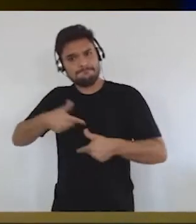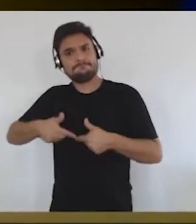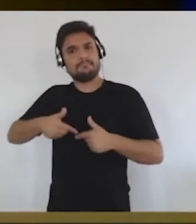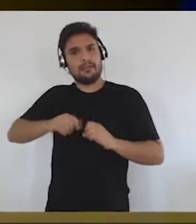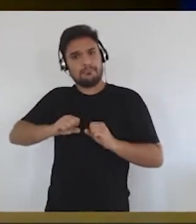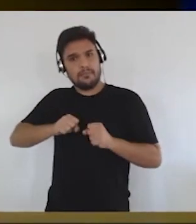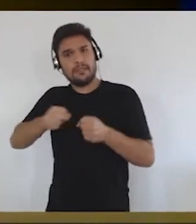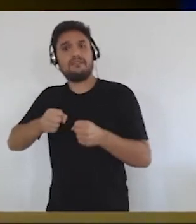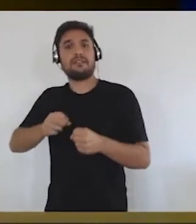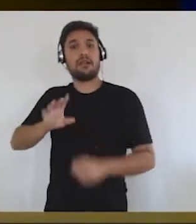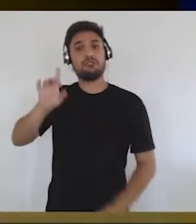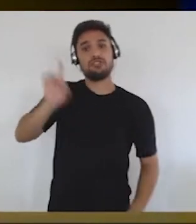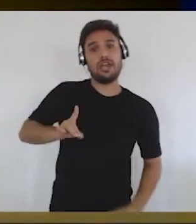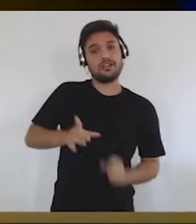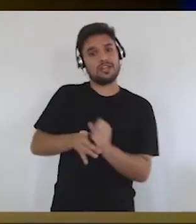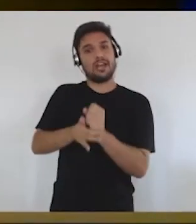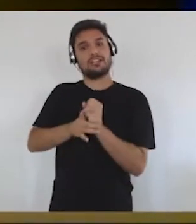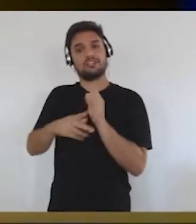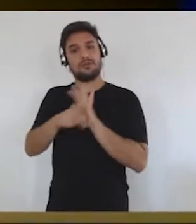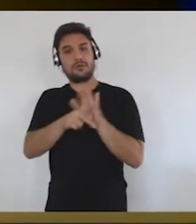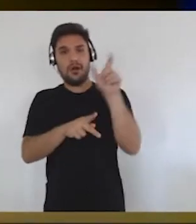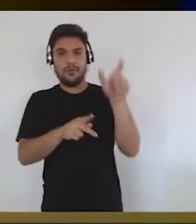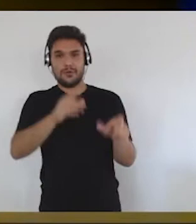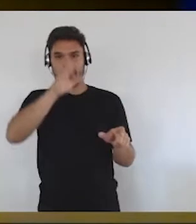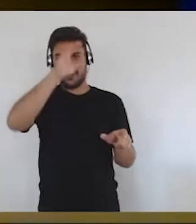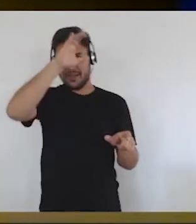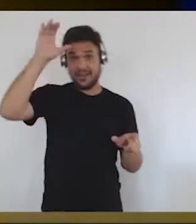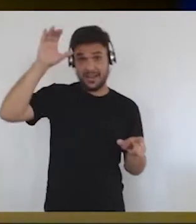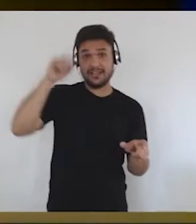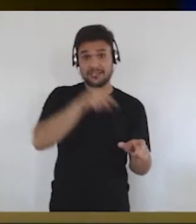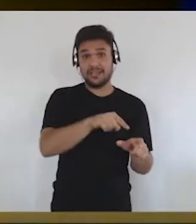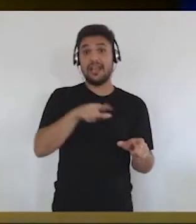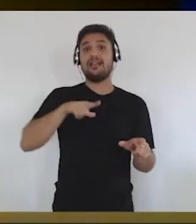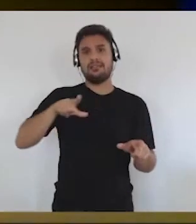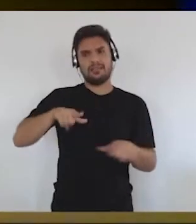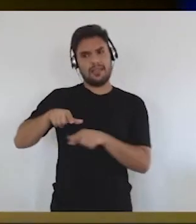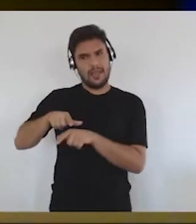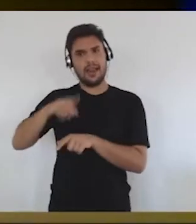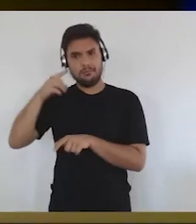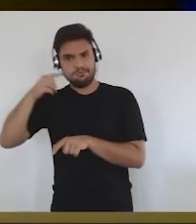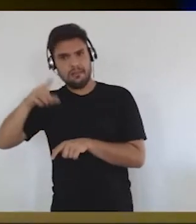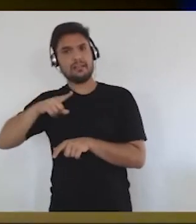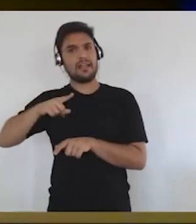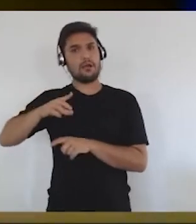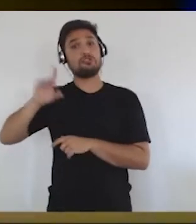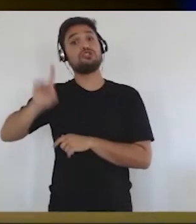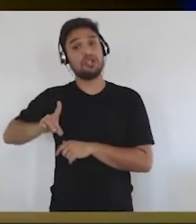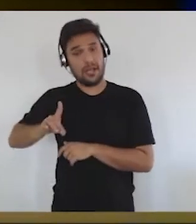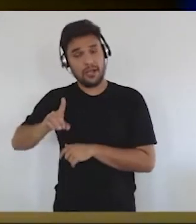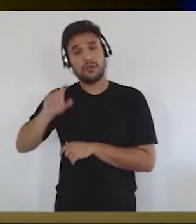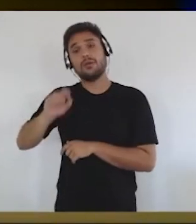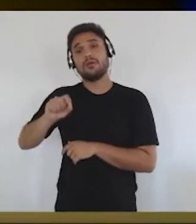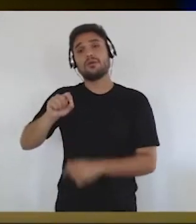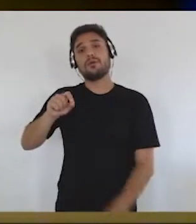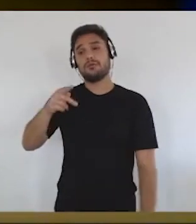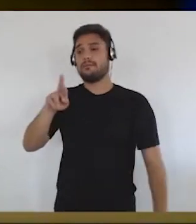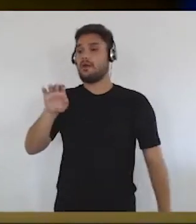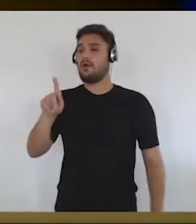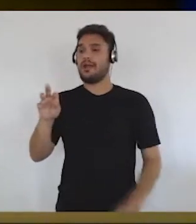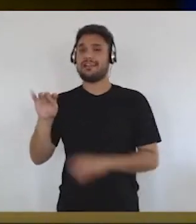defender direitos e garantias de seus clientes, tendo as prerrogativas, portanto, um papel-chave